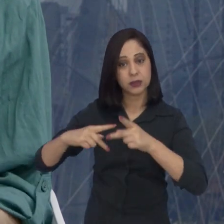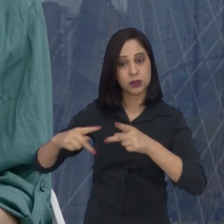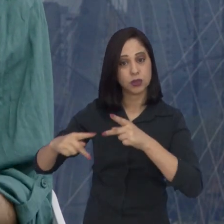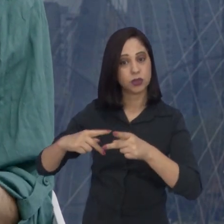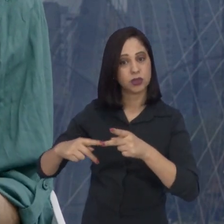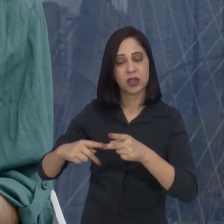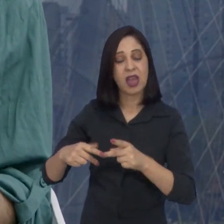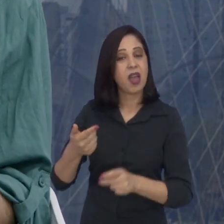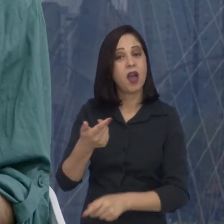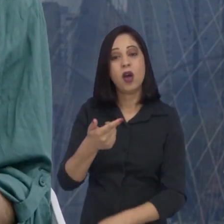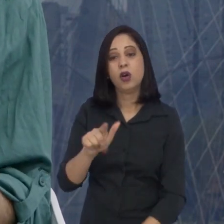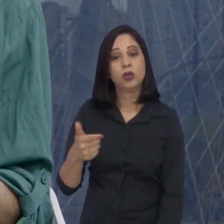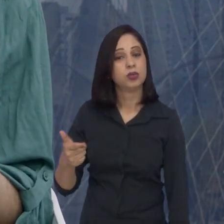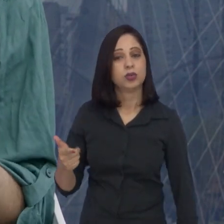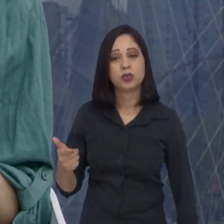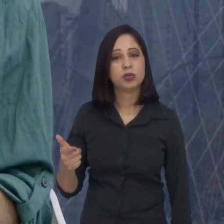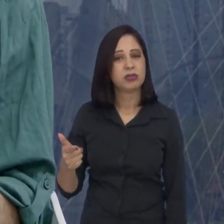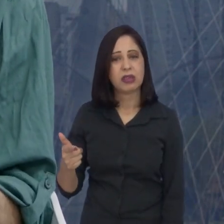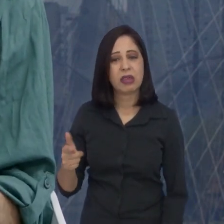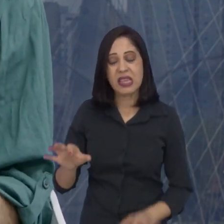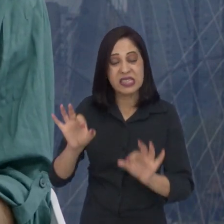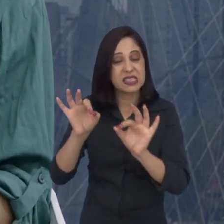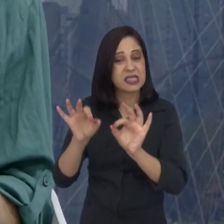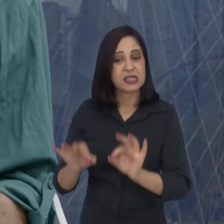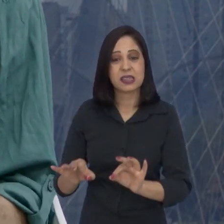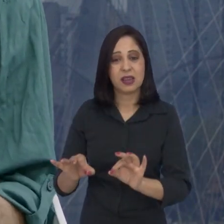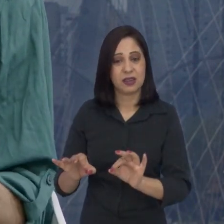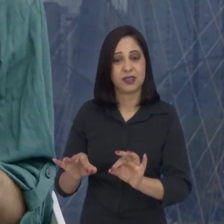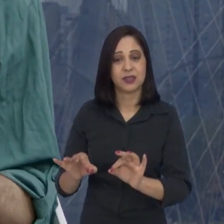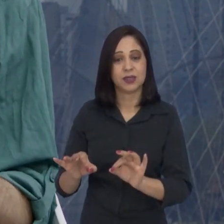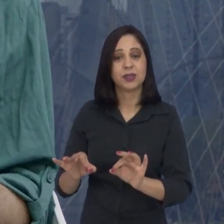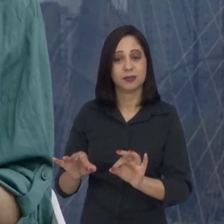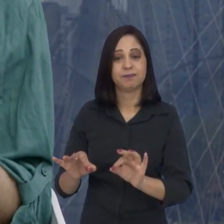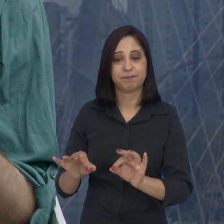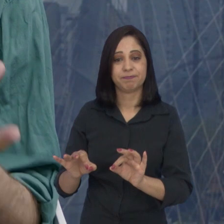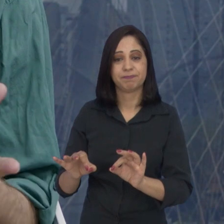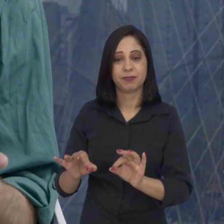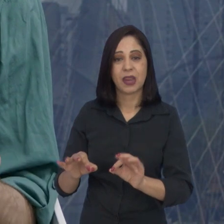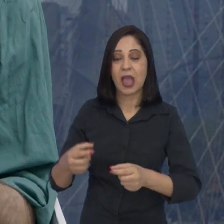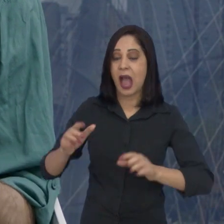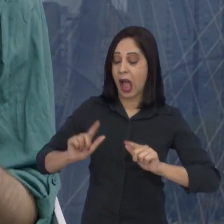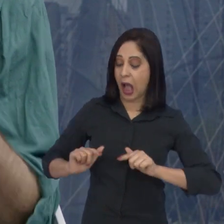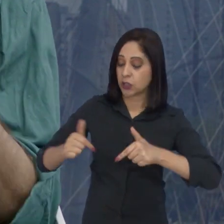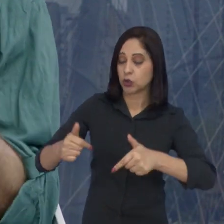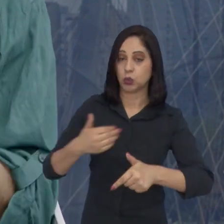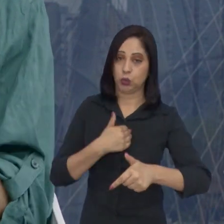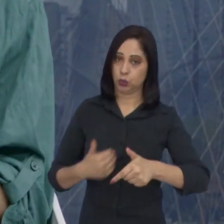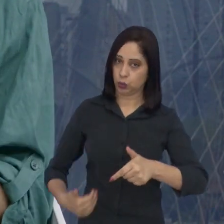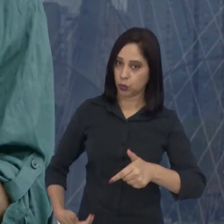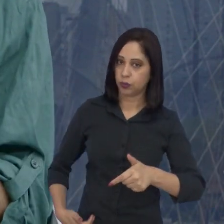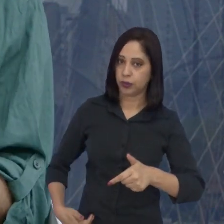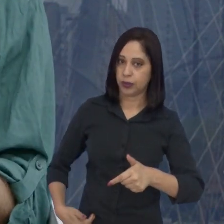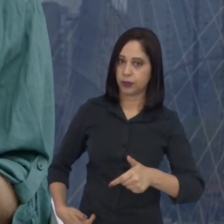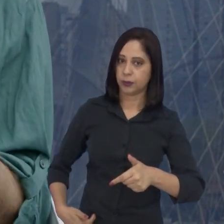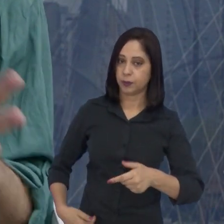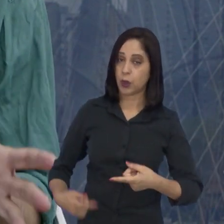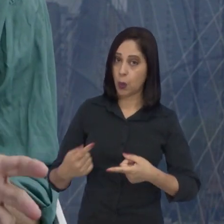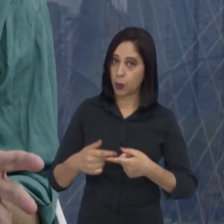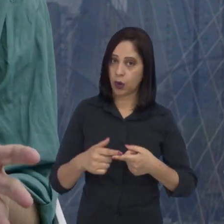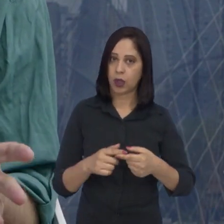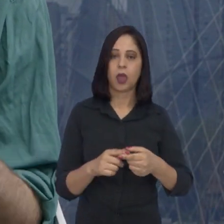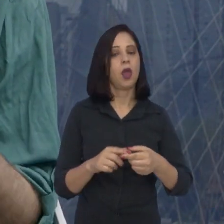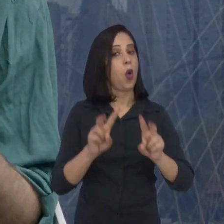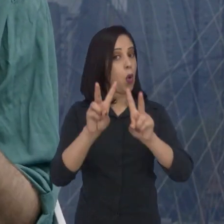tem claramente definido é o que a gente chama, no fundo, de uma política habitacional. Porque a regularização